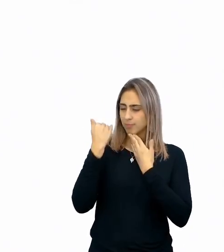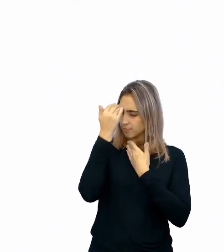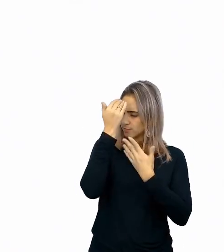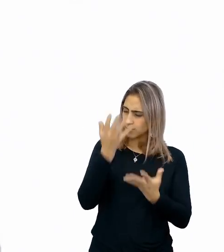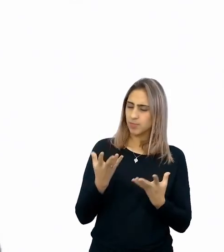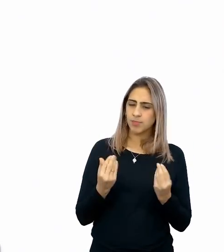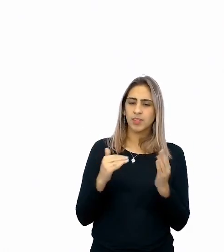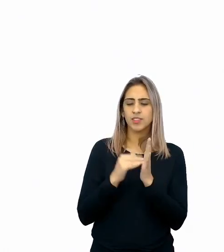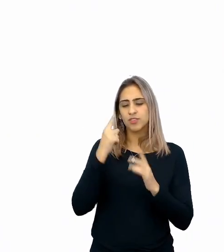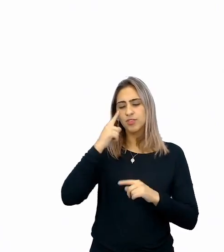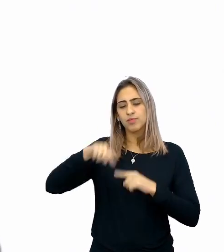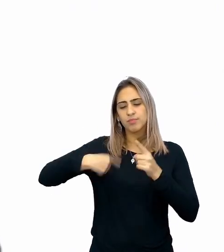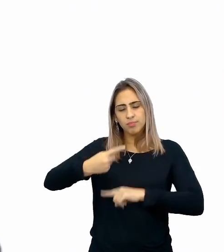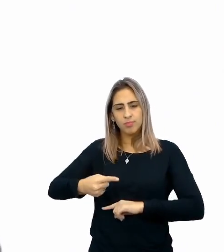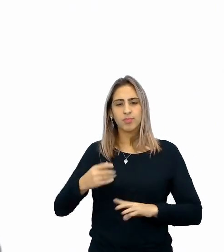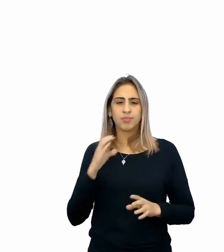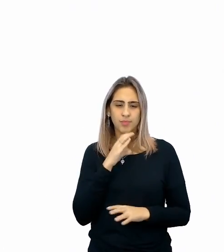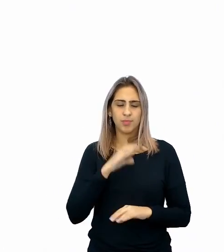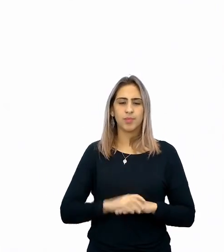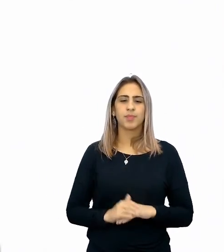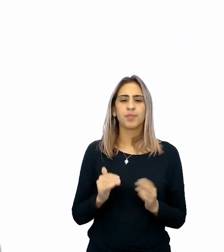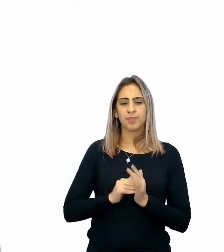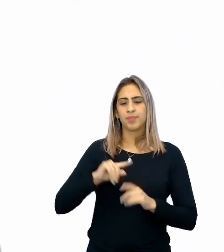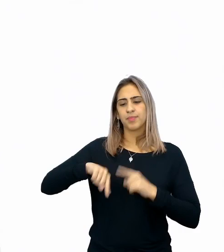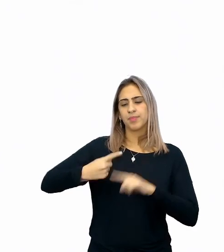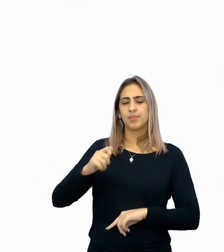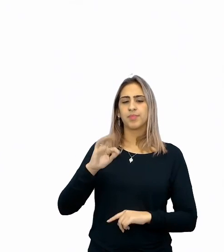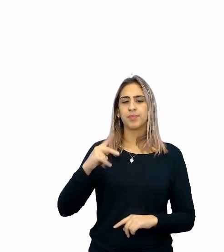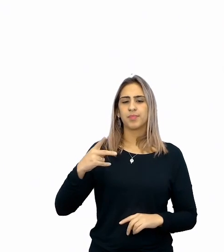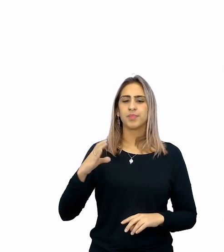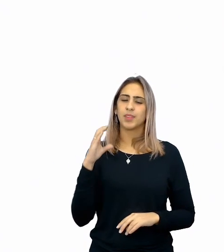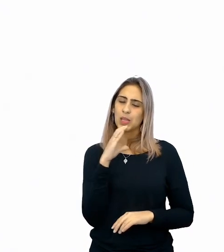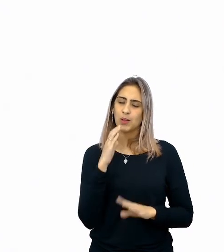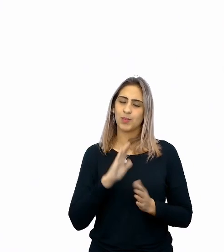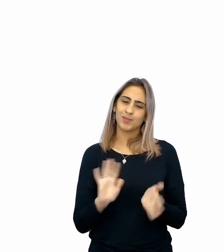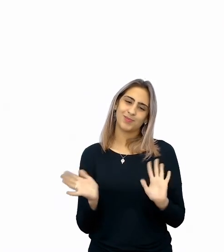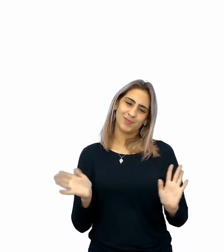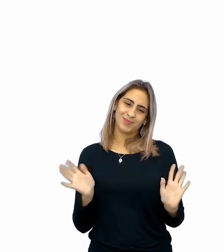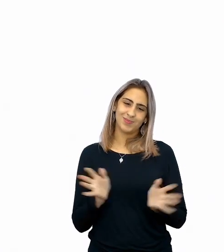obrigada, minha gratidão, e a gente se vê, então, no próximo ATPC. Até mais.